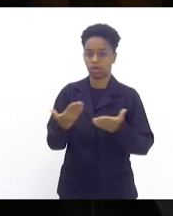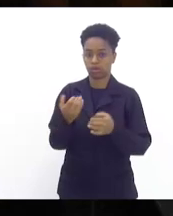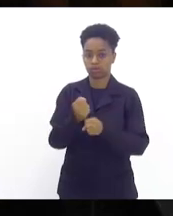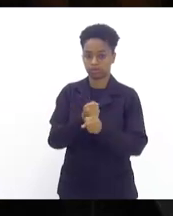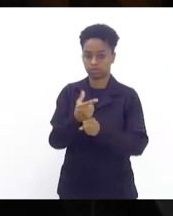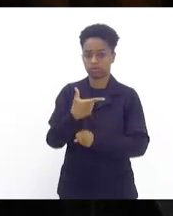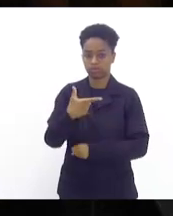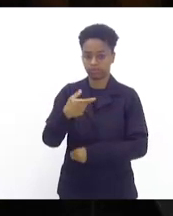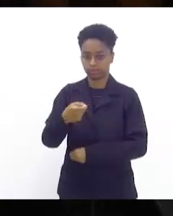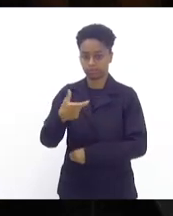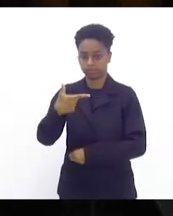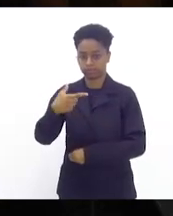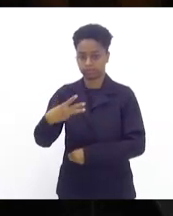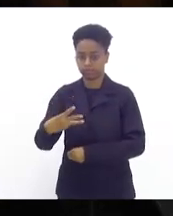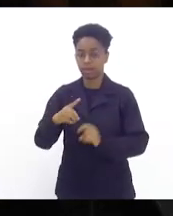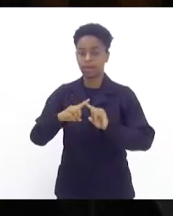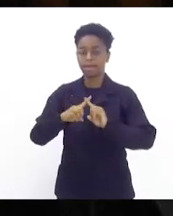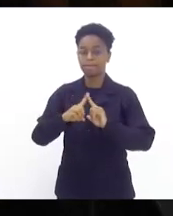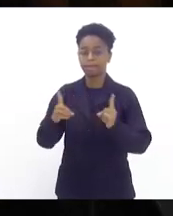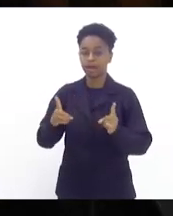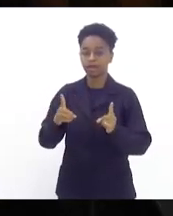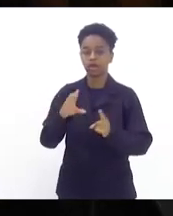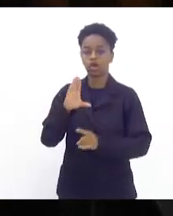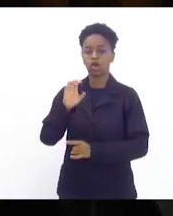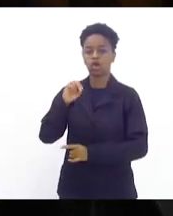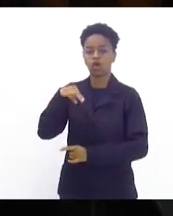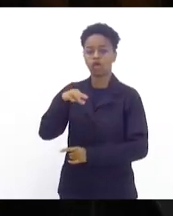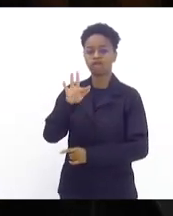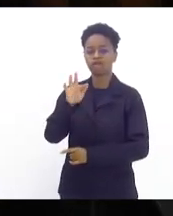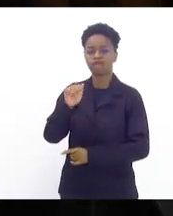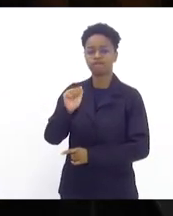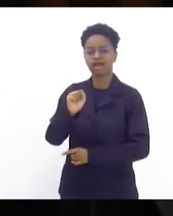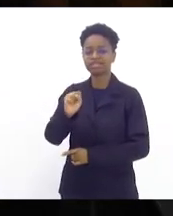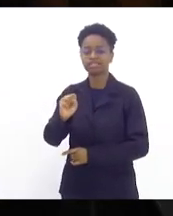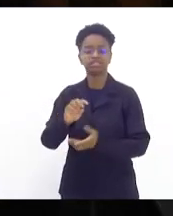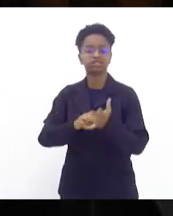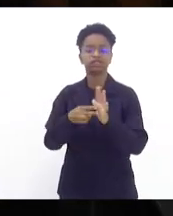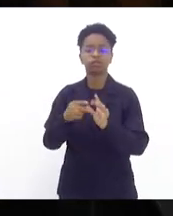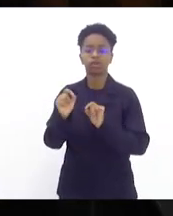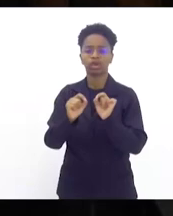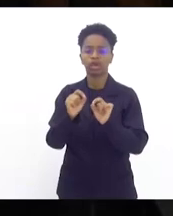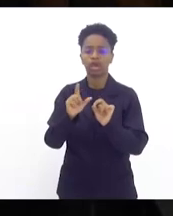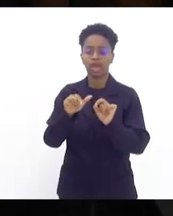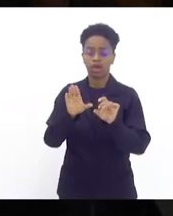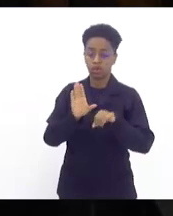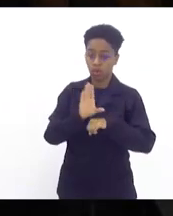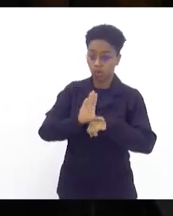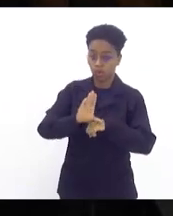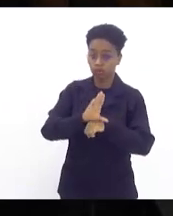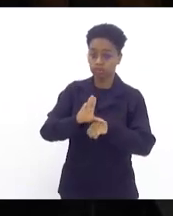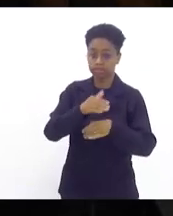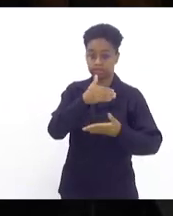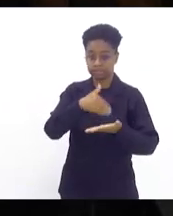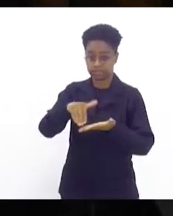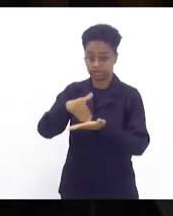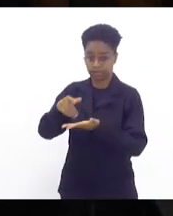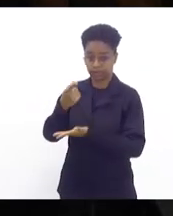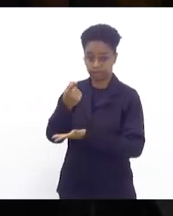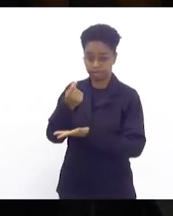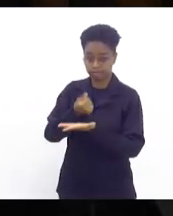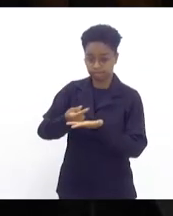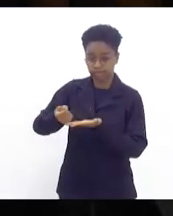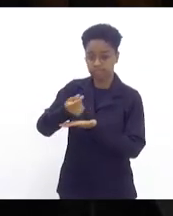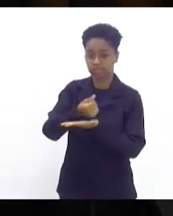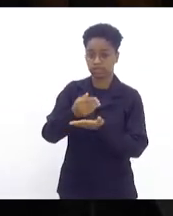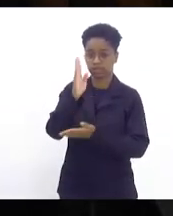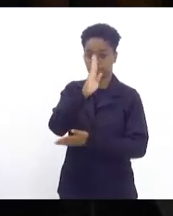e o que que a síntese o que que é como faz como faz o conselho dos secretários de fazenda de